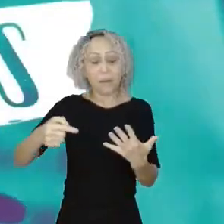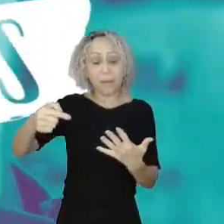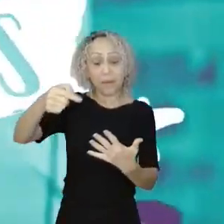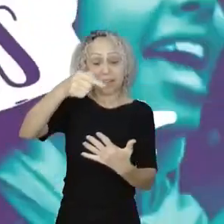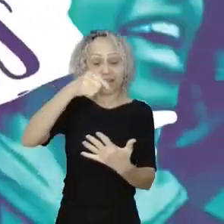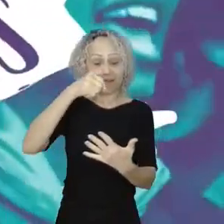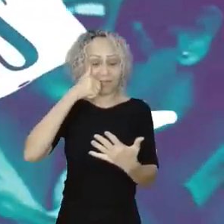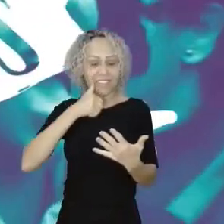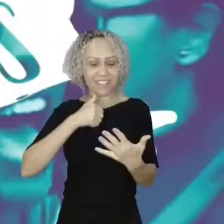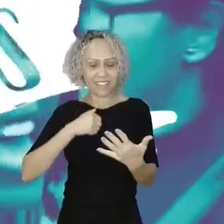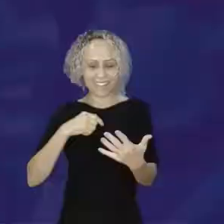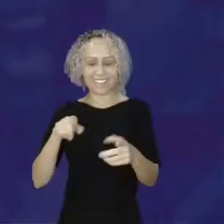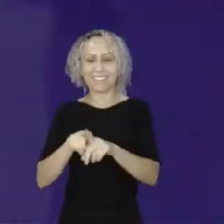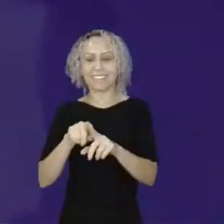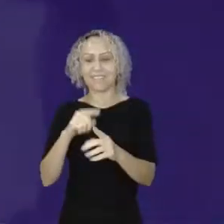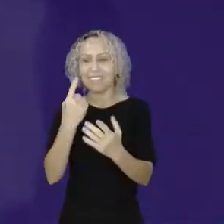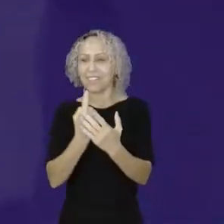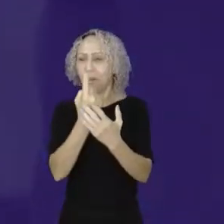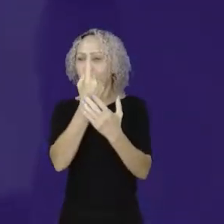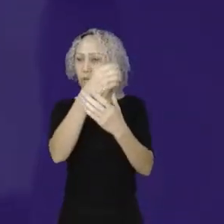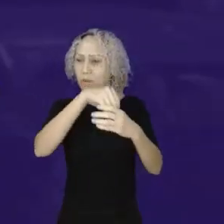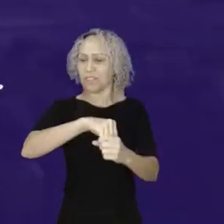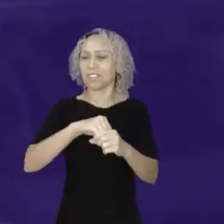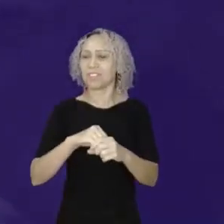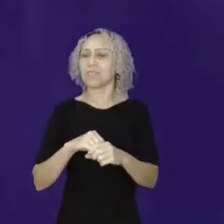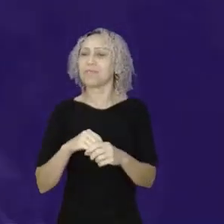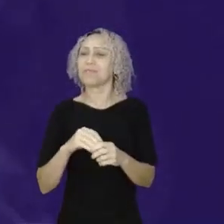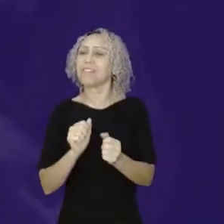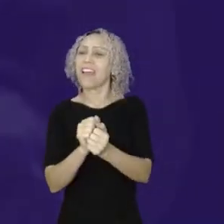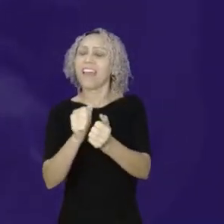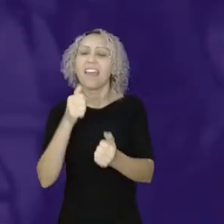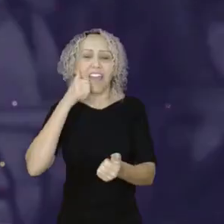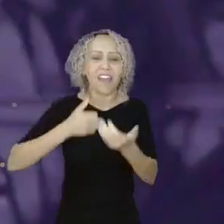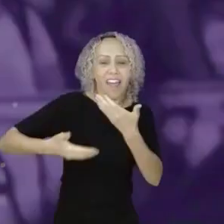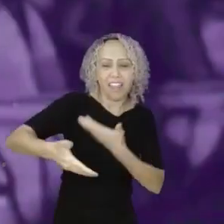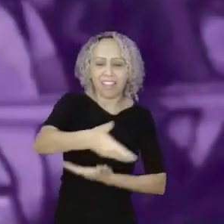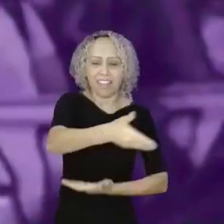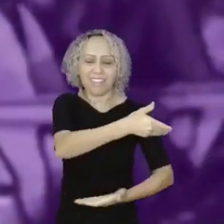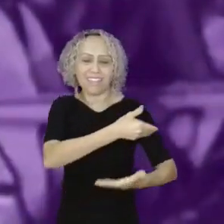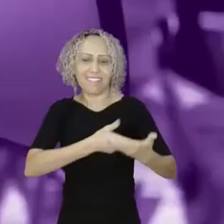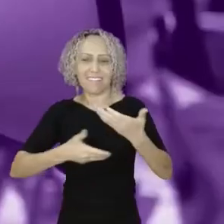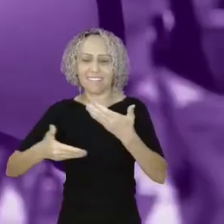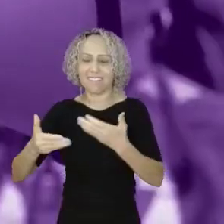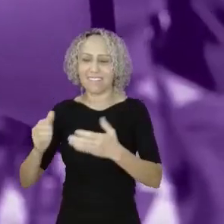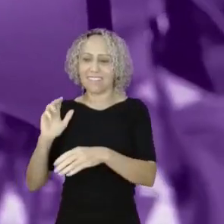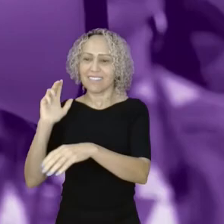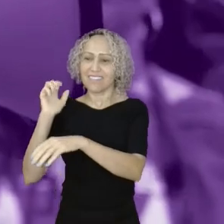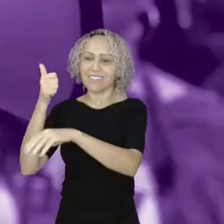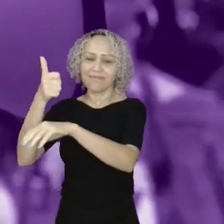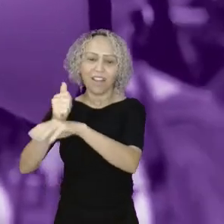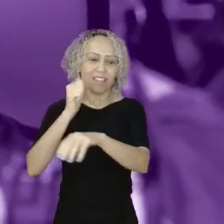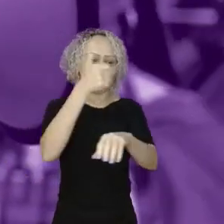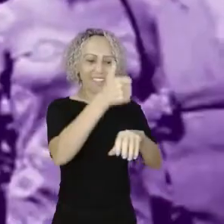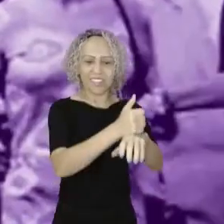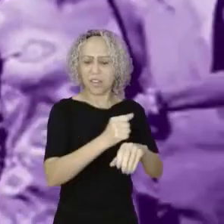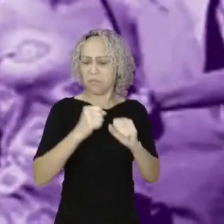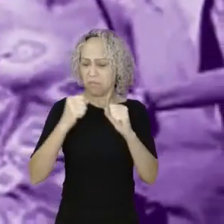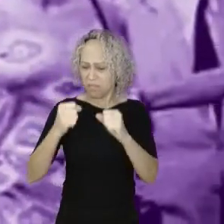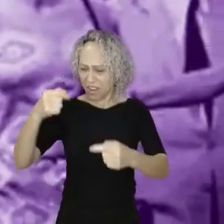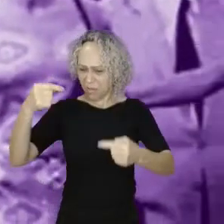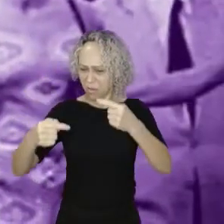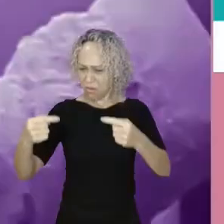Eu sou uma delas, são elas por elas, ocupando os espaços